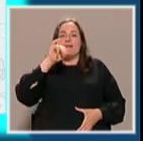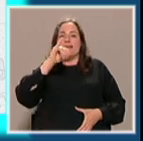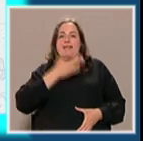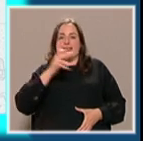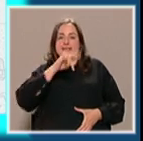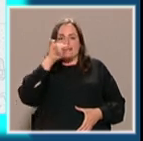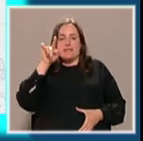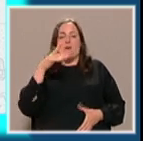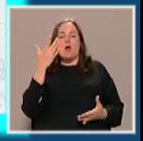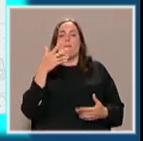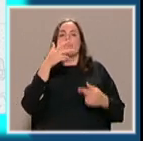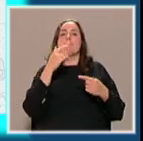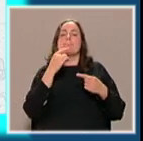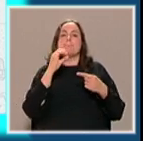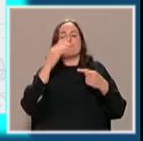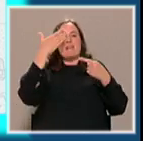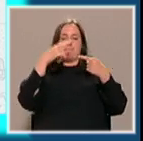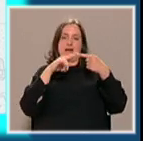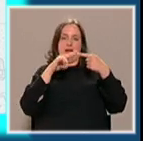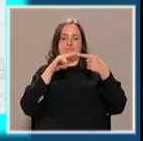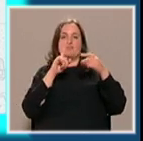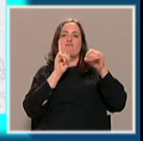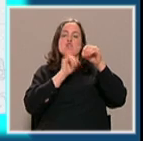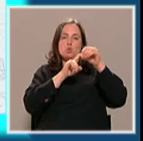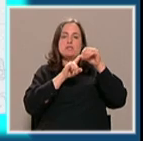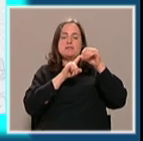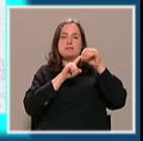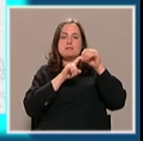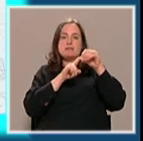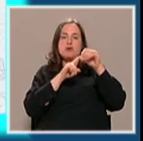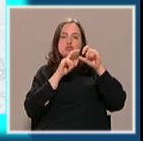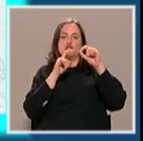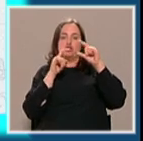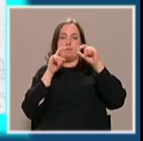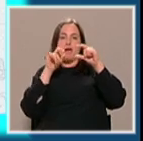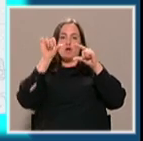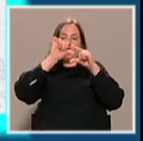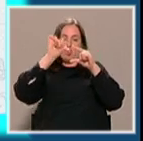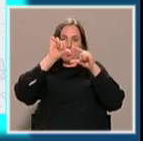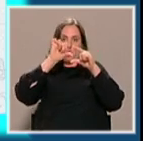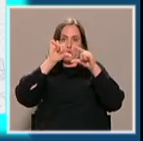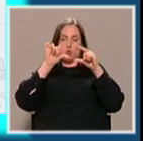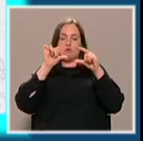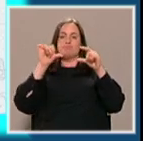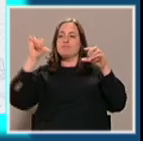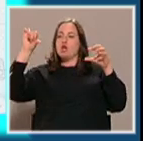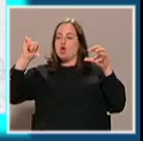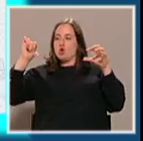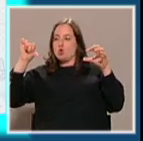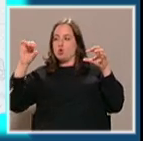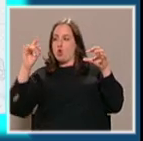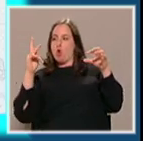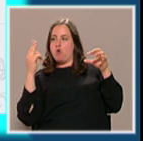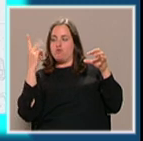as questões. Primeira, na fecundação, o núcleo do espermatozoide funde-se com o núcleo do